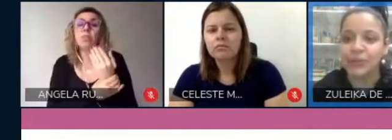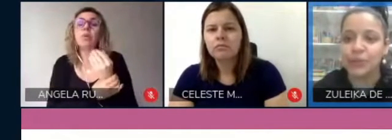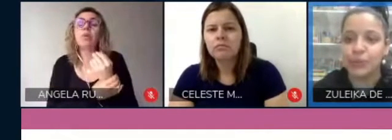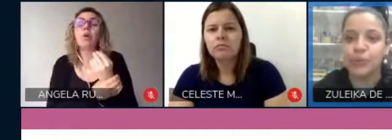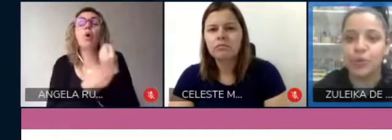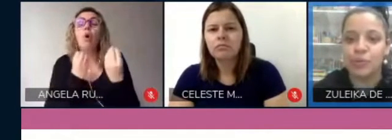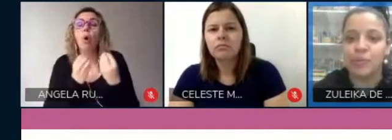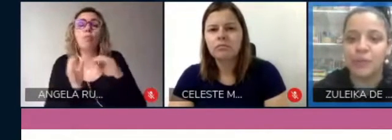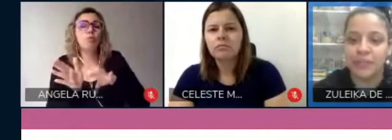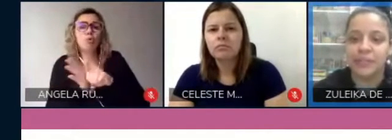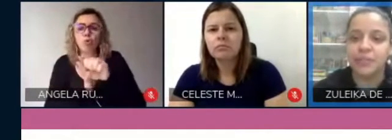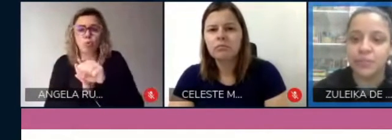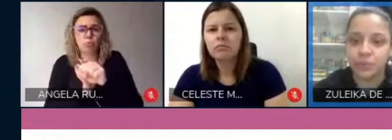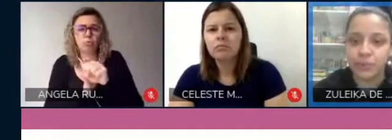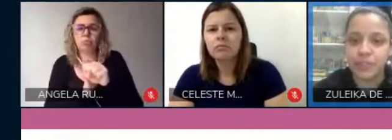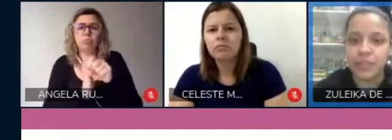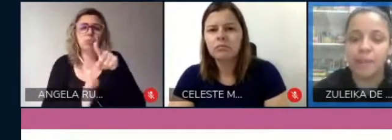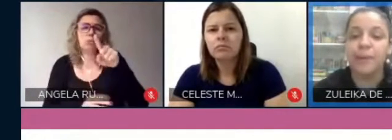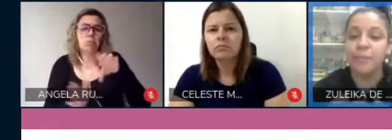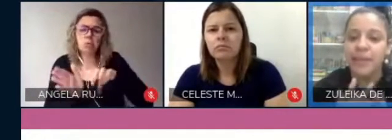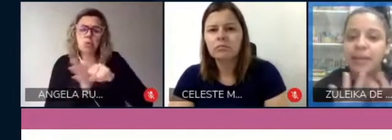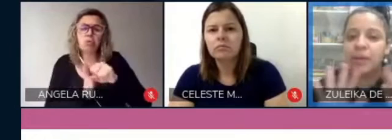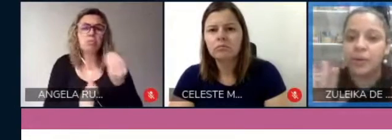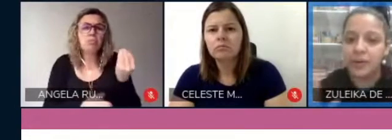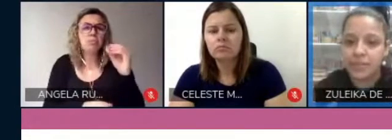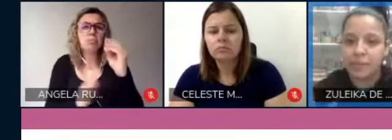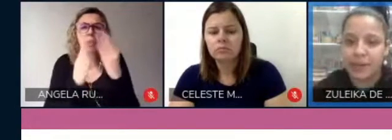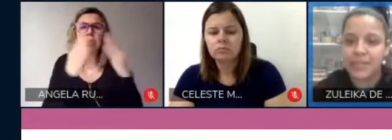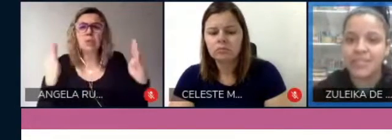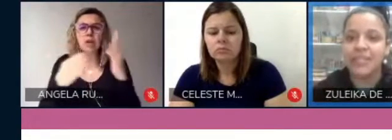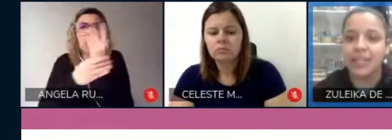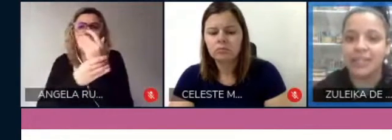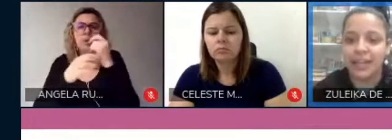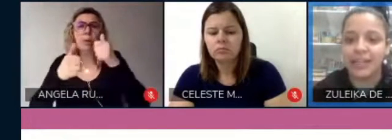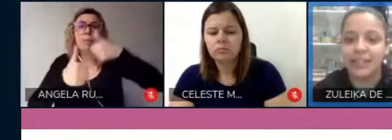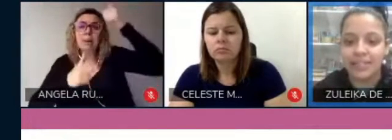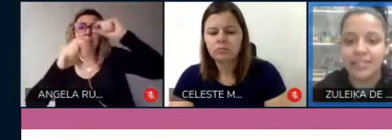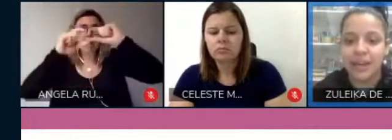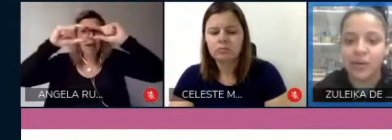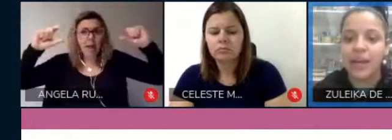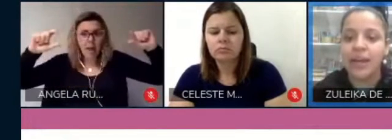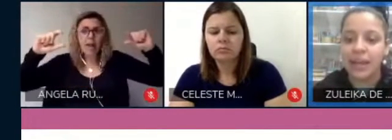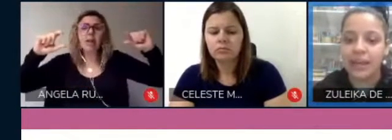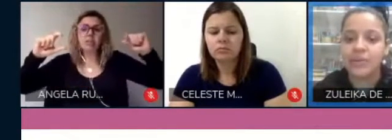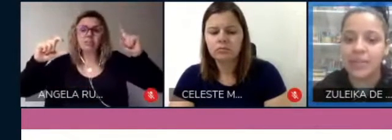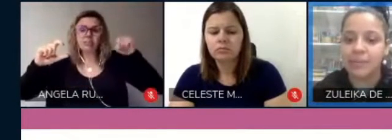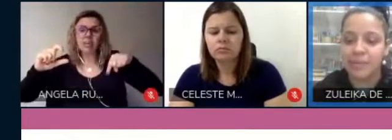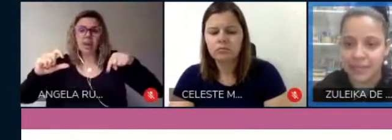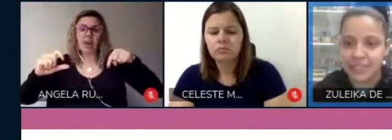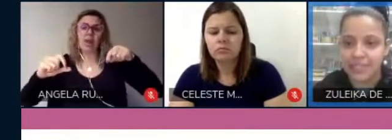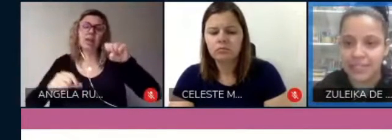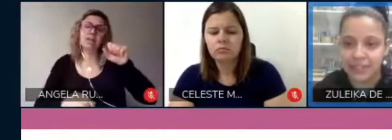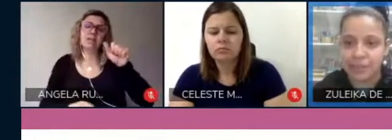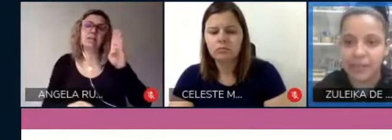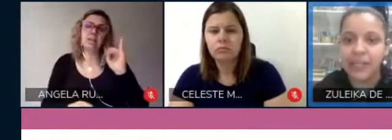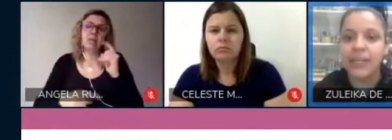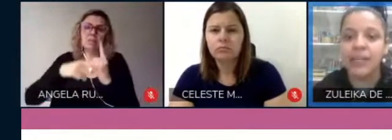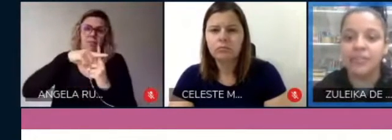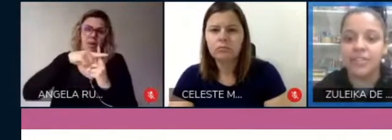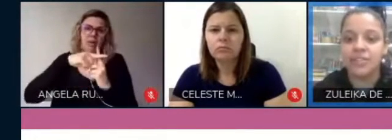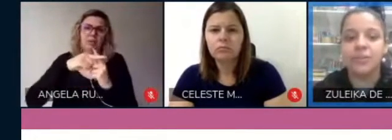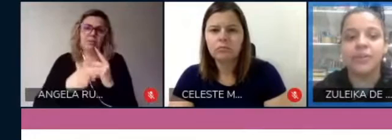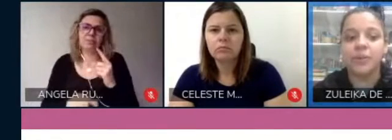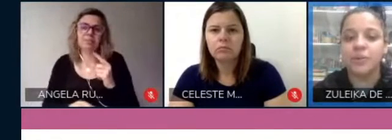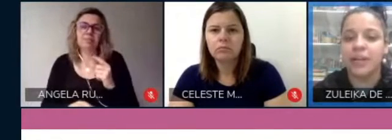né? Jogam no Google Bibliotecas URGS, a primeira coisa que aparece na tela inicial é o Sabe Mais, tá